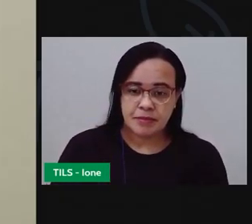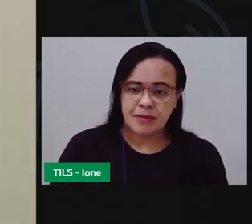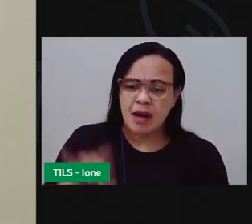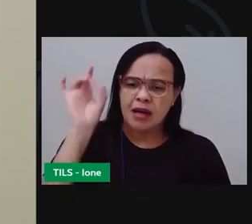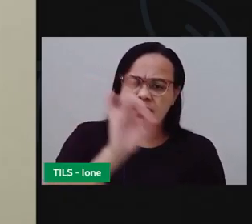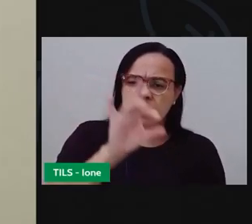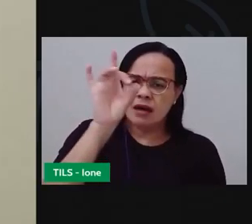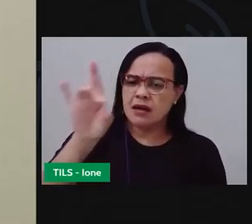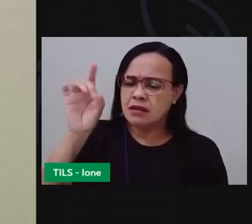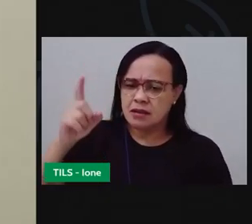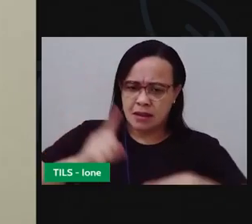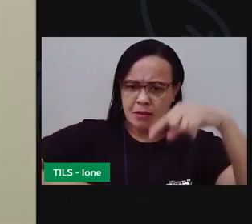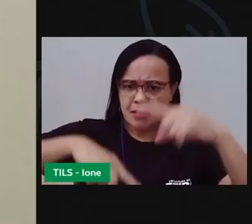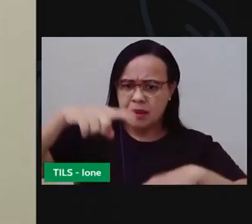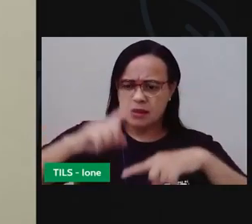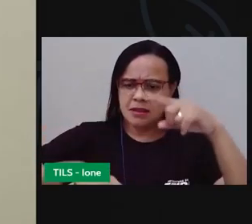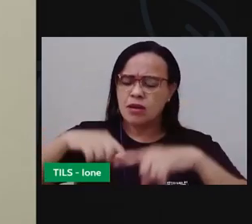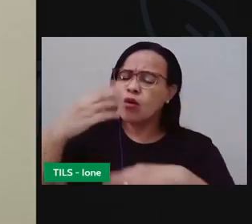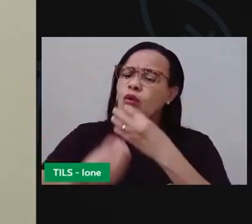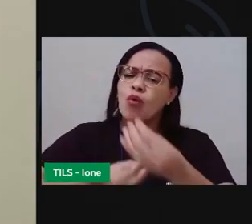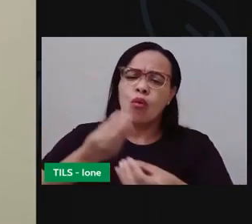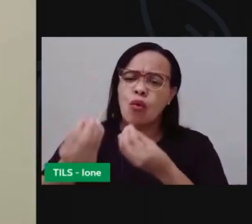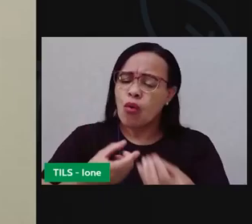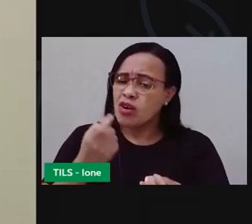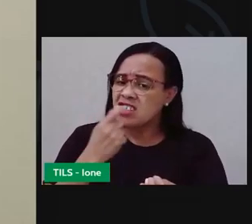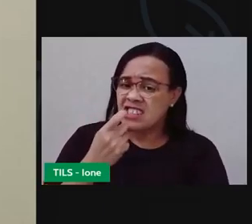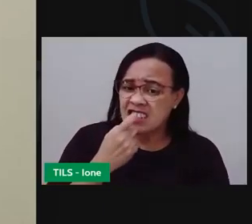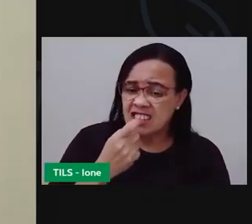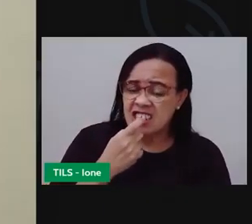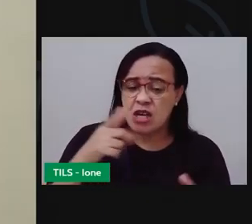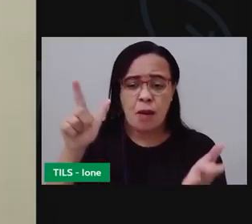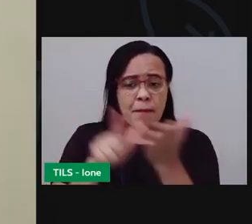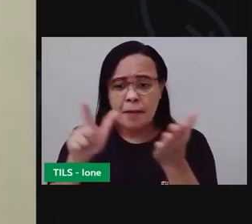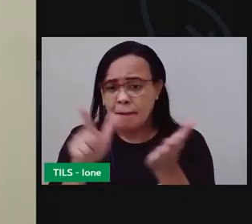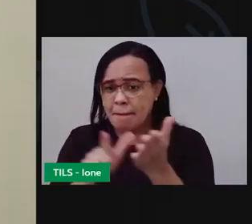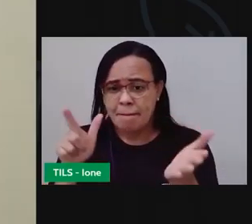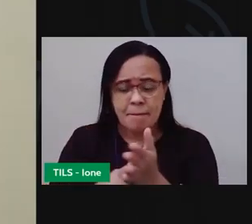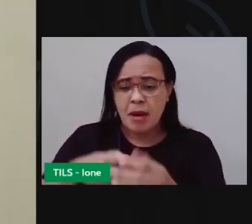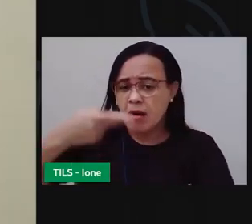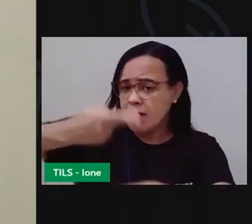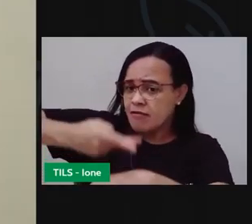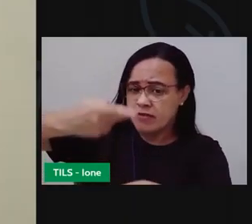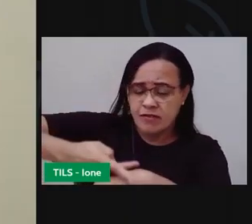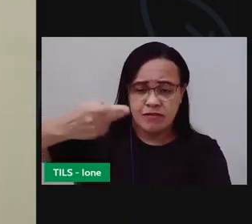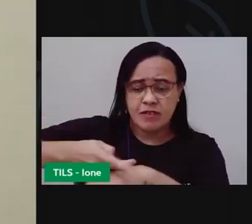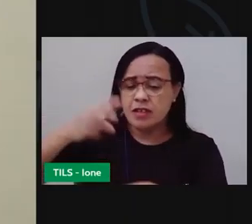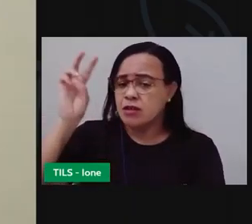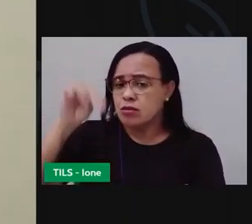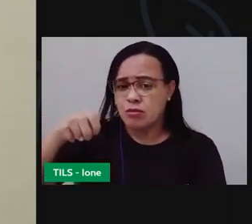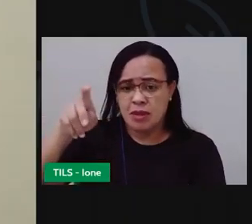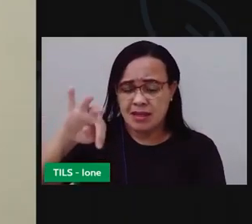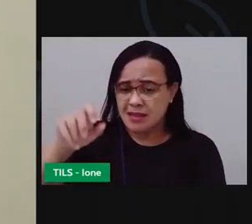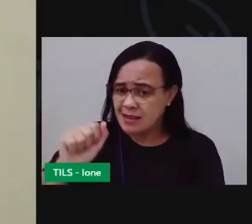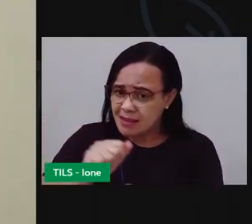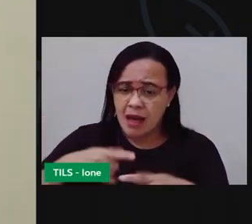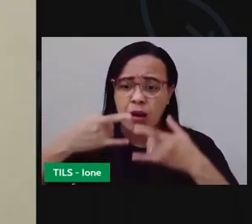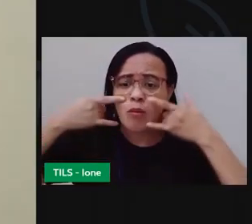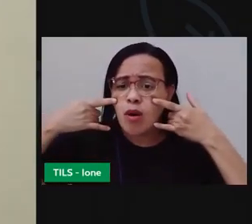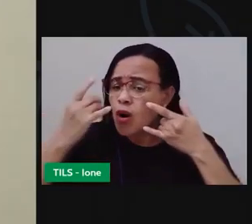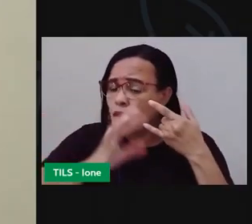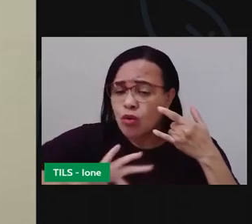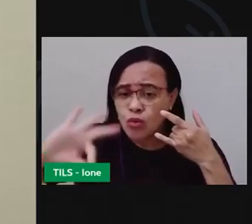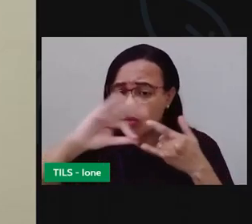Cada tipo de material desse, criança, plástico, papel, vidro, metal, tecido, tem um